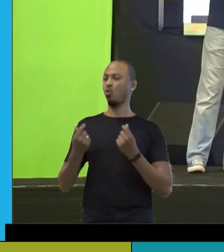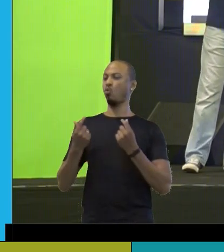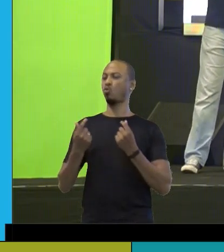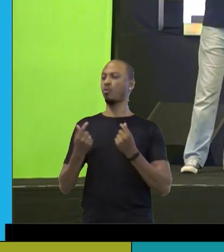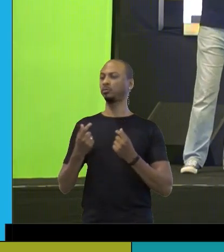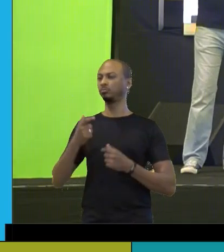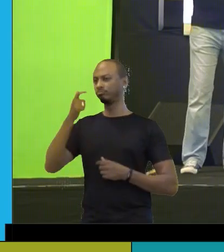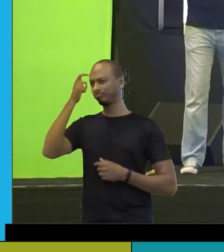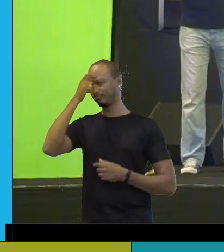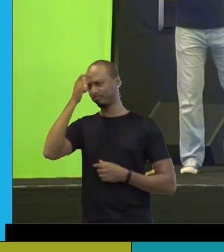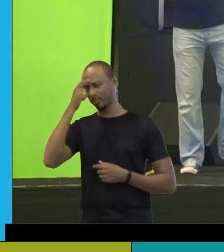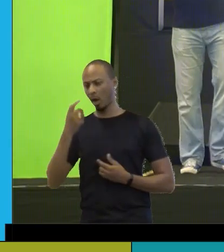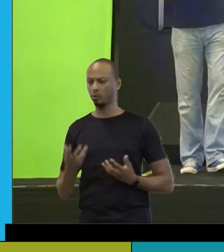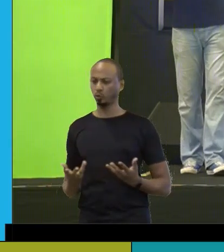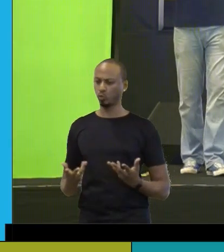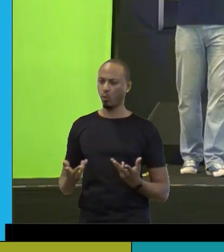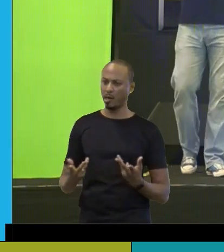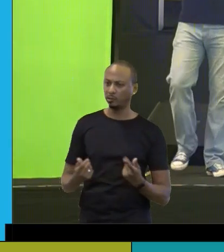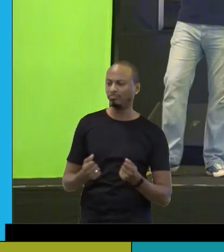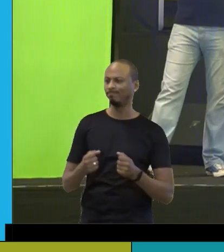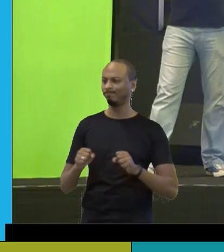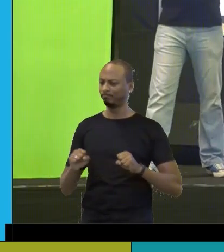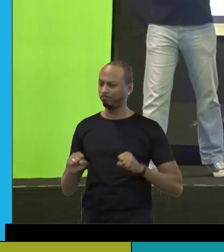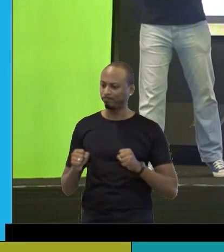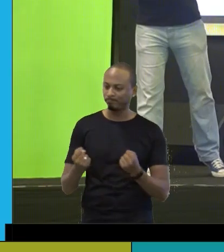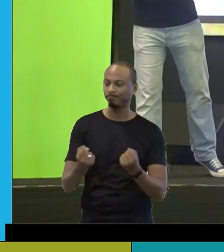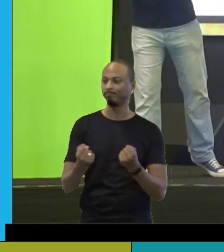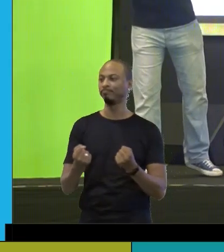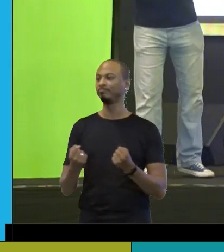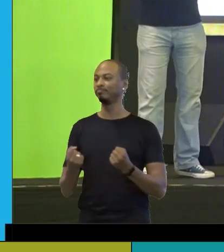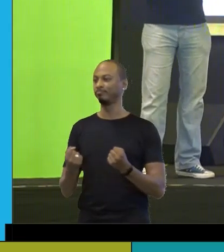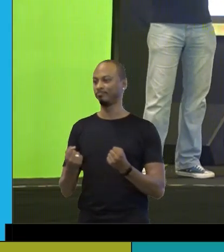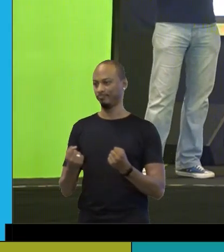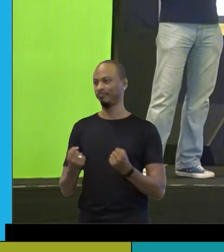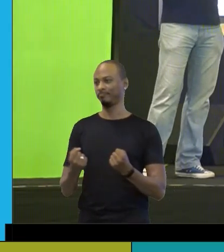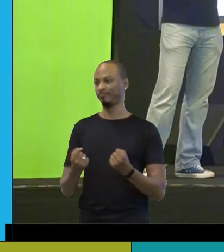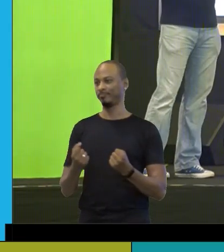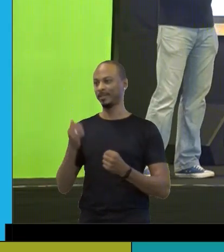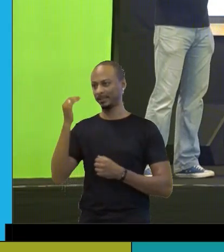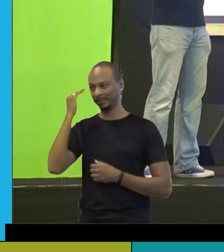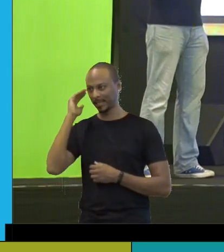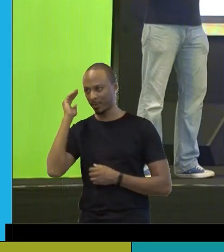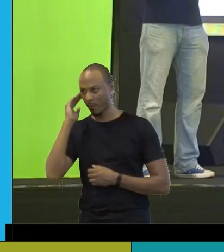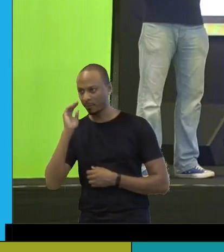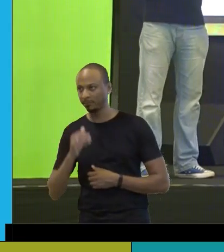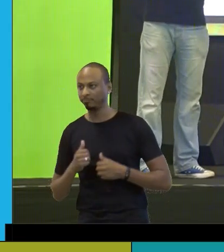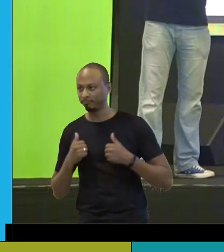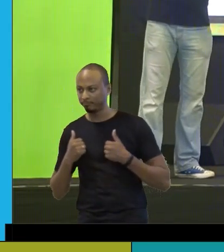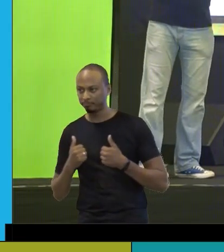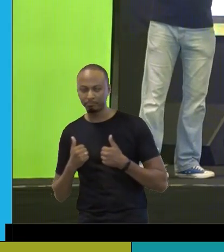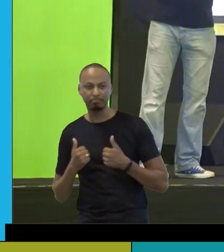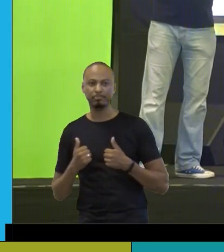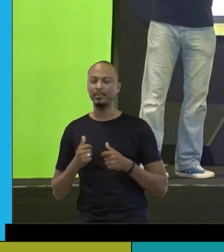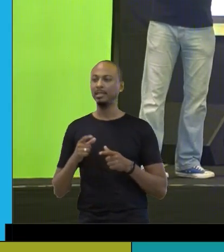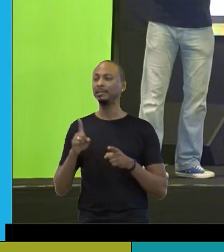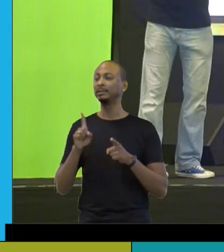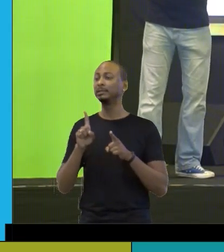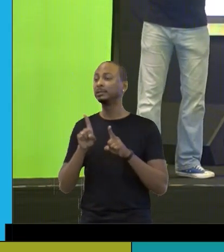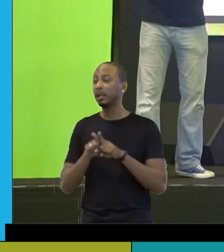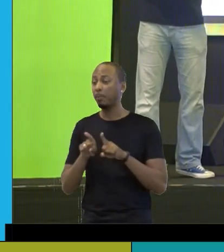virtude, qualidade de lutador, qualidade de guerreiro, de virilidade, de enfrentar